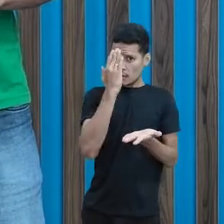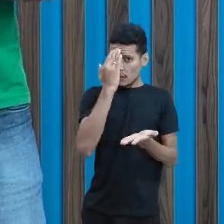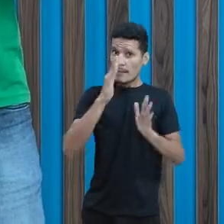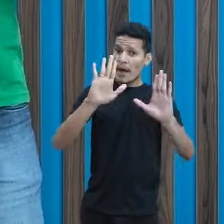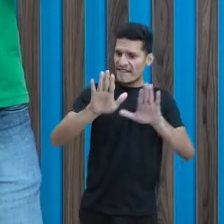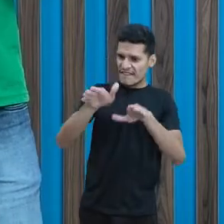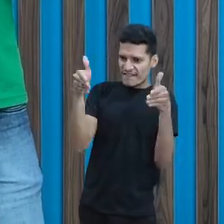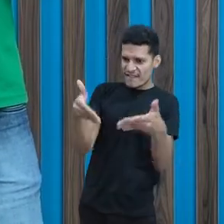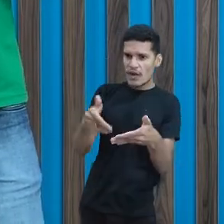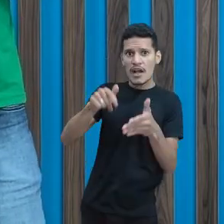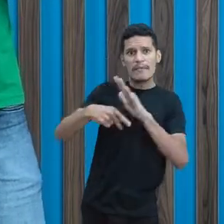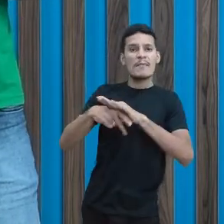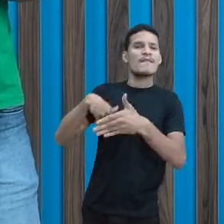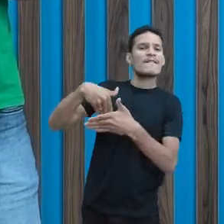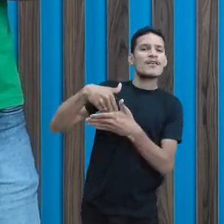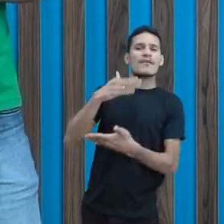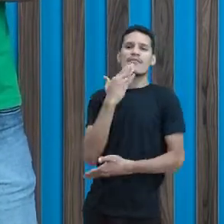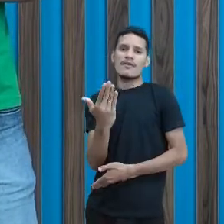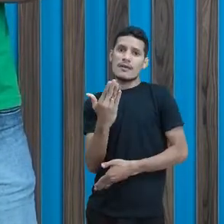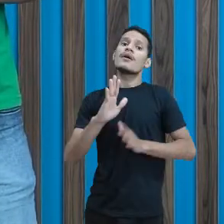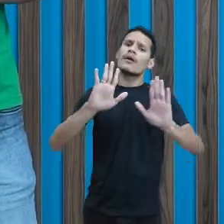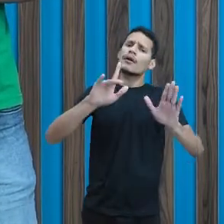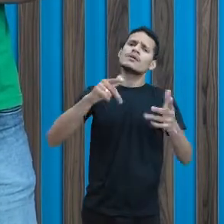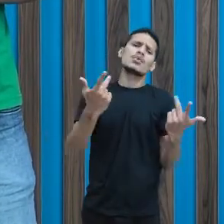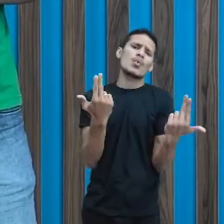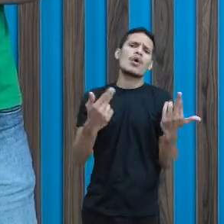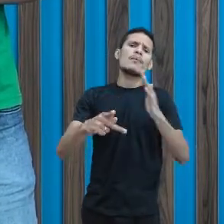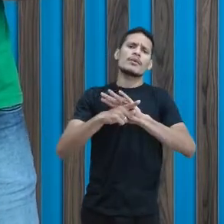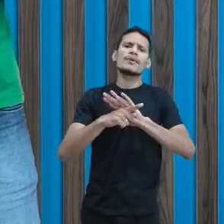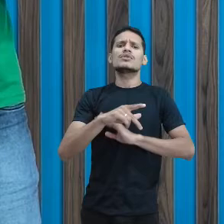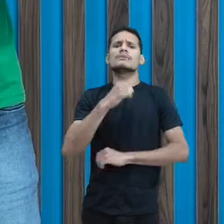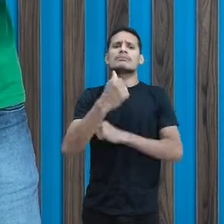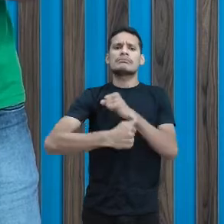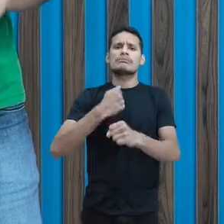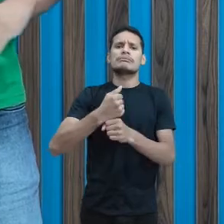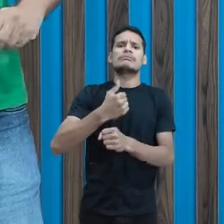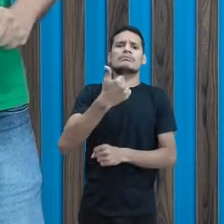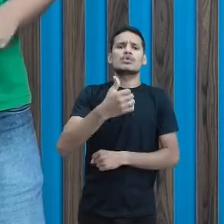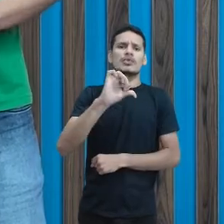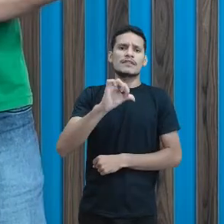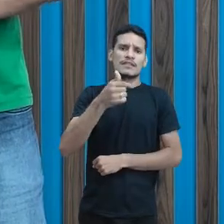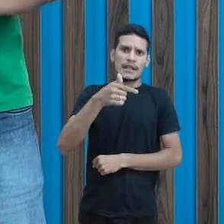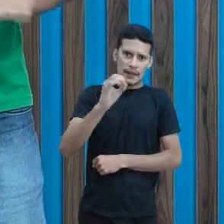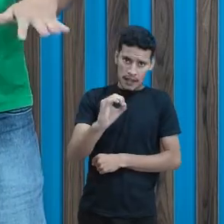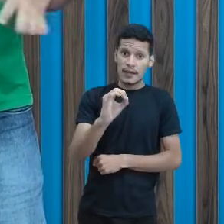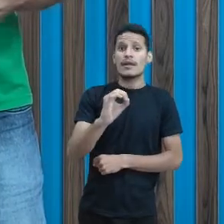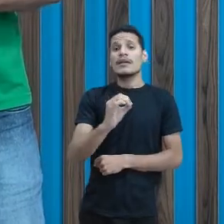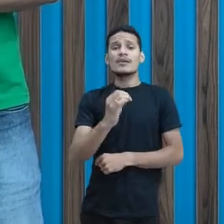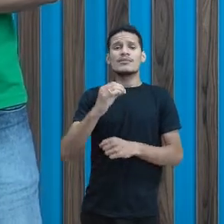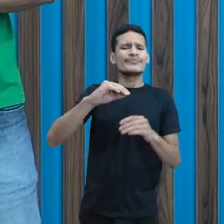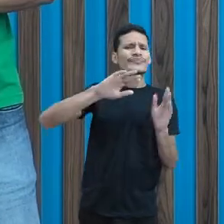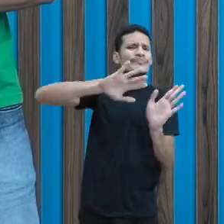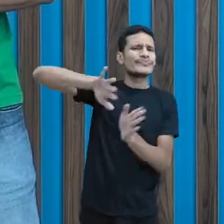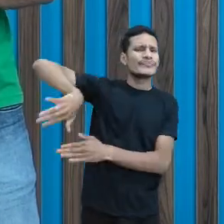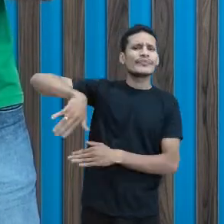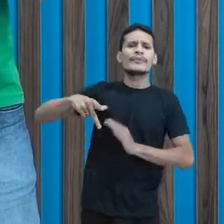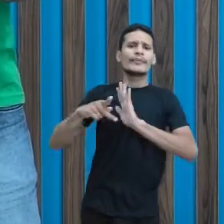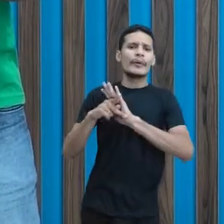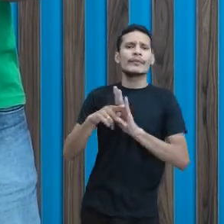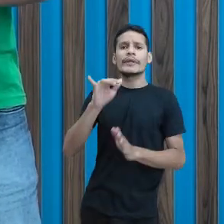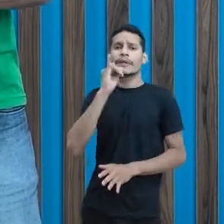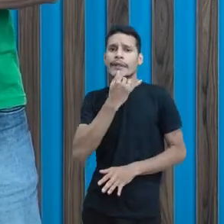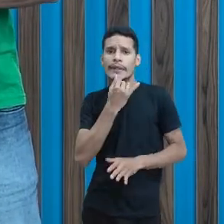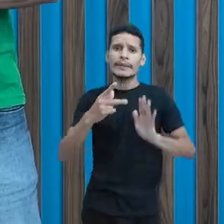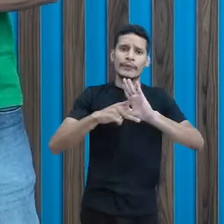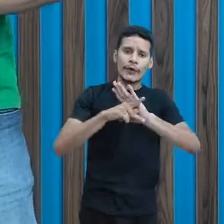Copa. Então, foi mais ou menos o que aconteceu em 1970. Deixar de lado, né, as tristezas de um regime ditatorial e